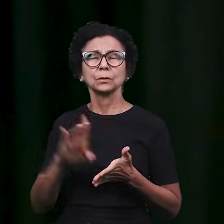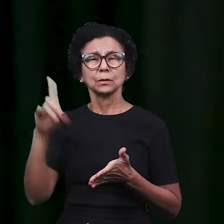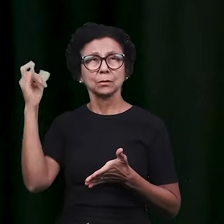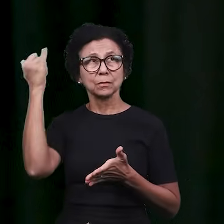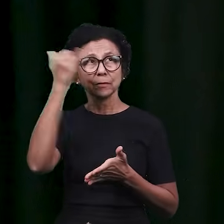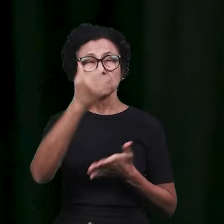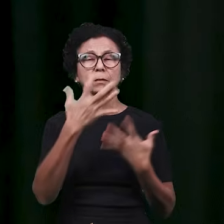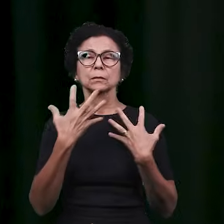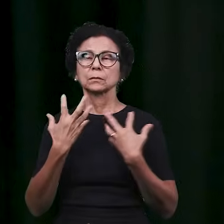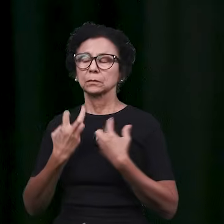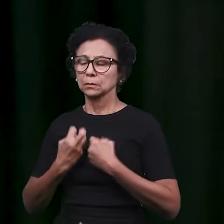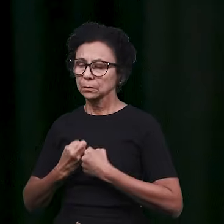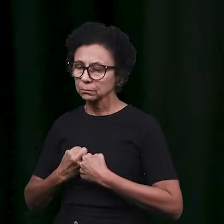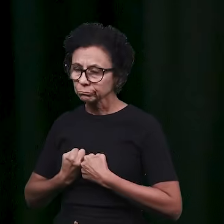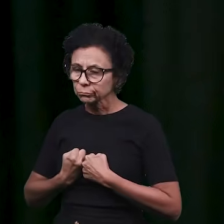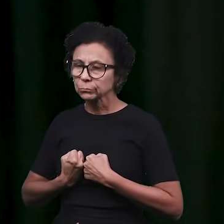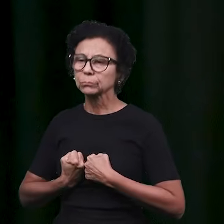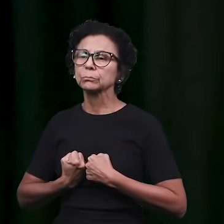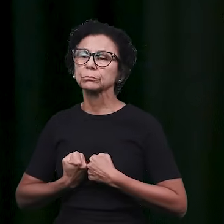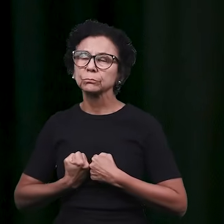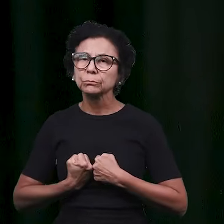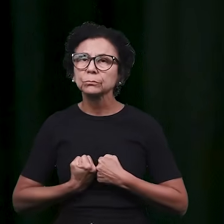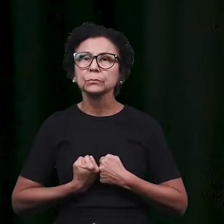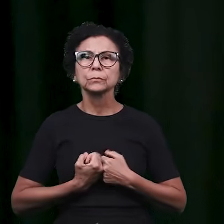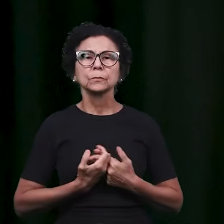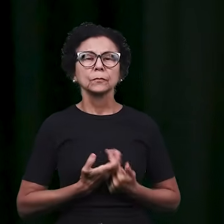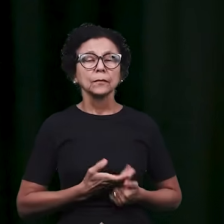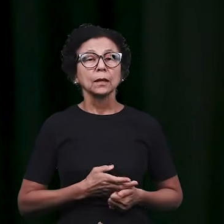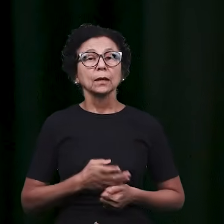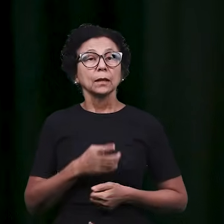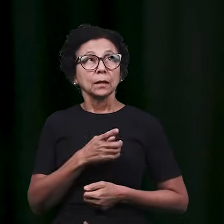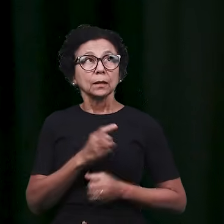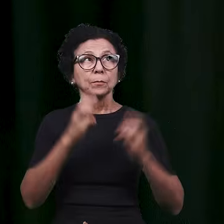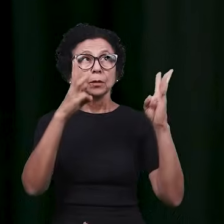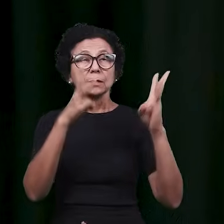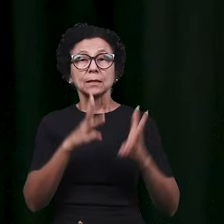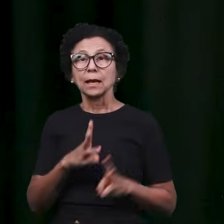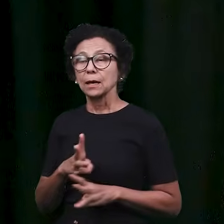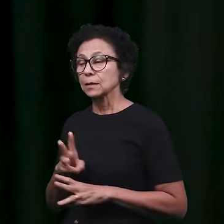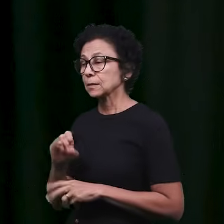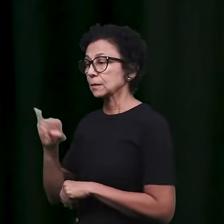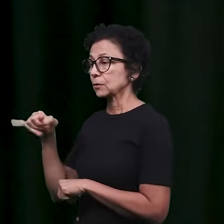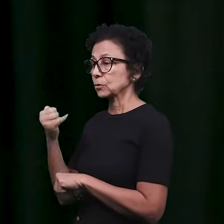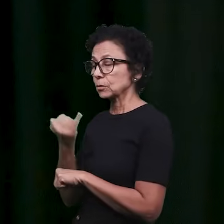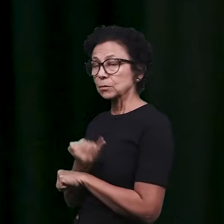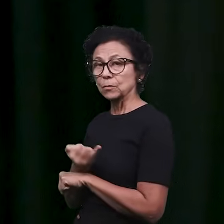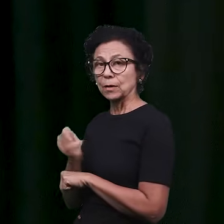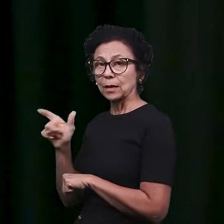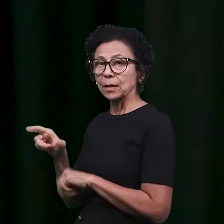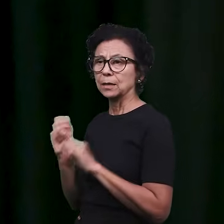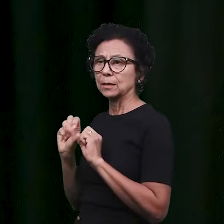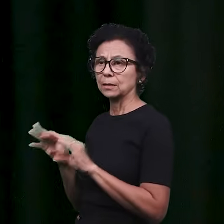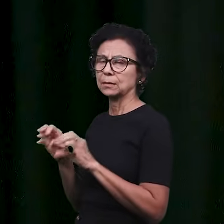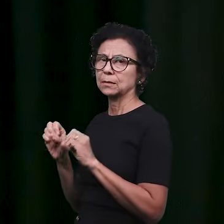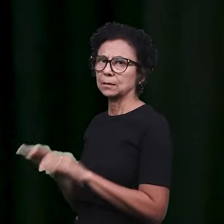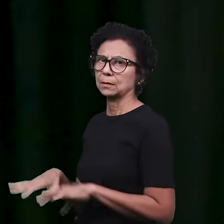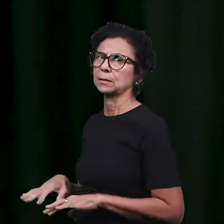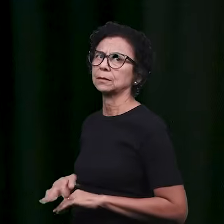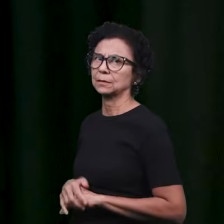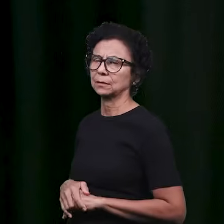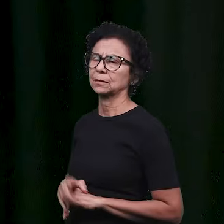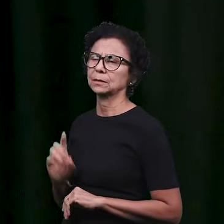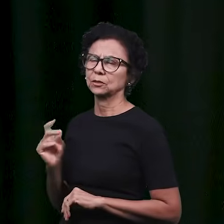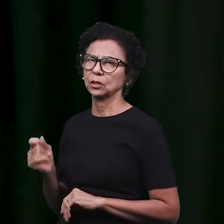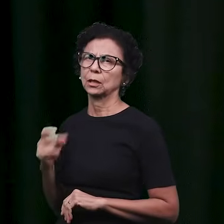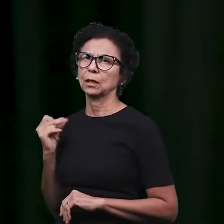Deus. E ele vai dizer, ele vai ensinar Josué, e Josué já estava sendo preparado, Josué estava à porta da tenda de Moisés, aprendendo